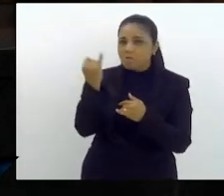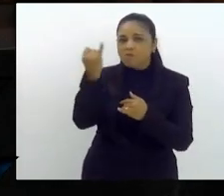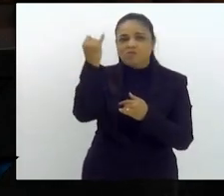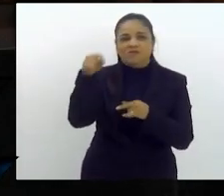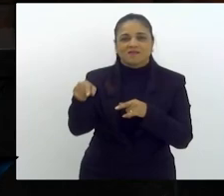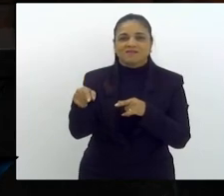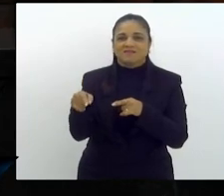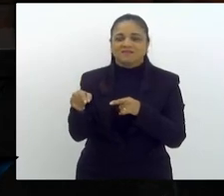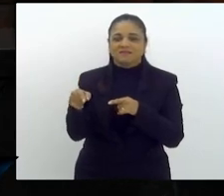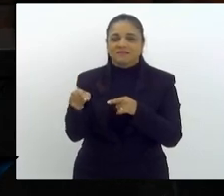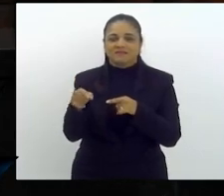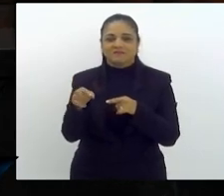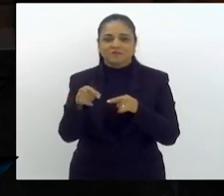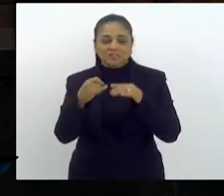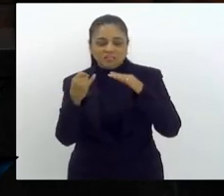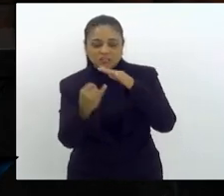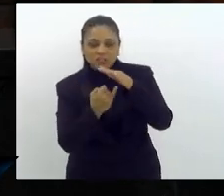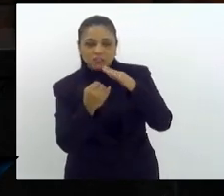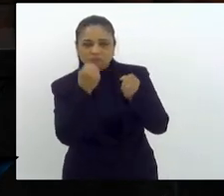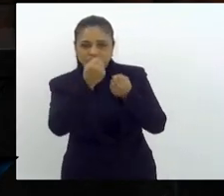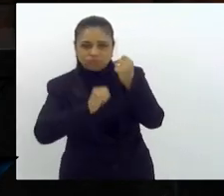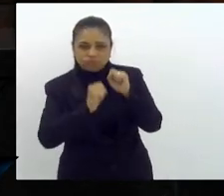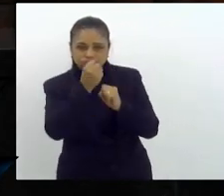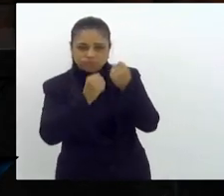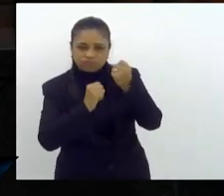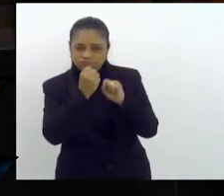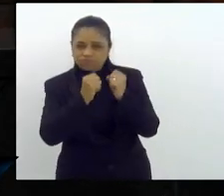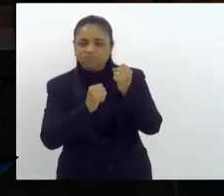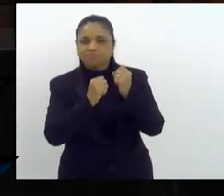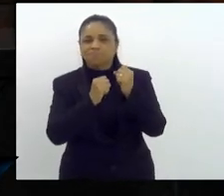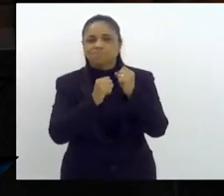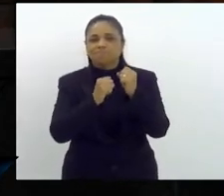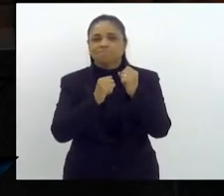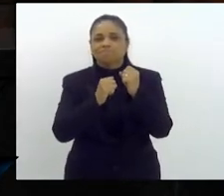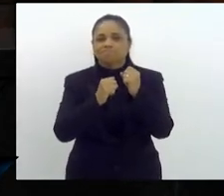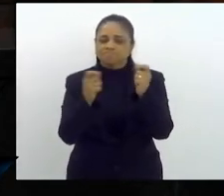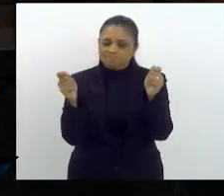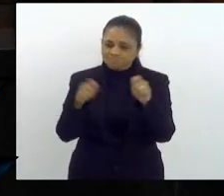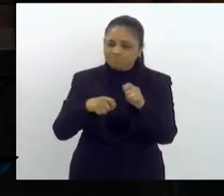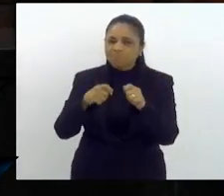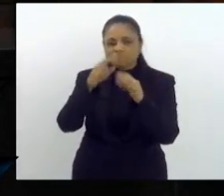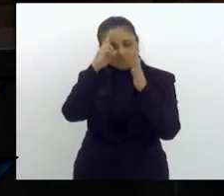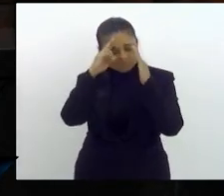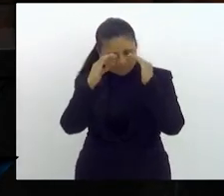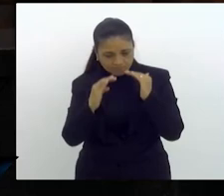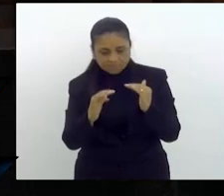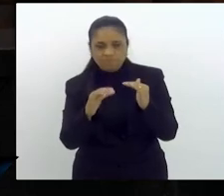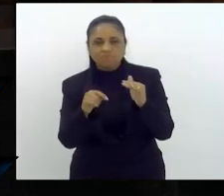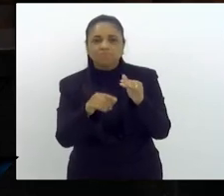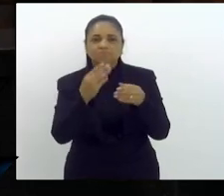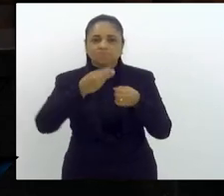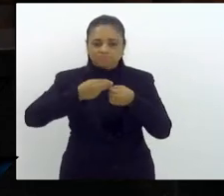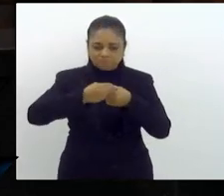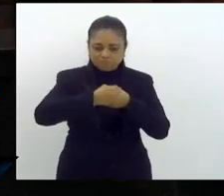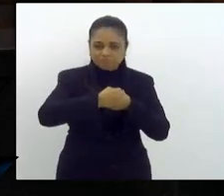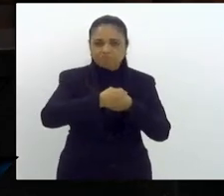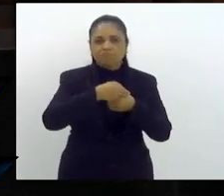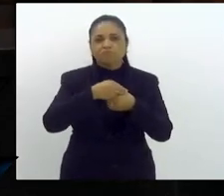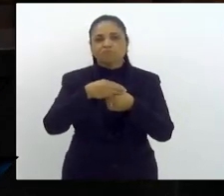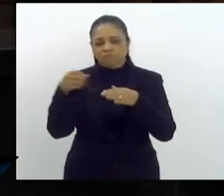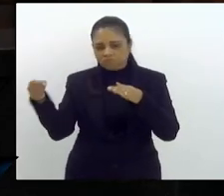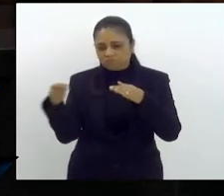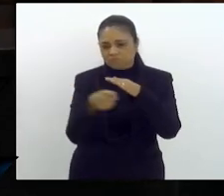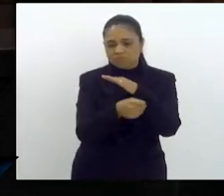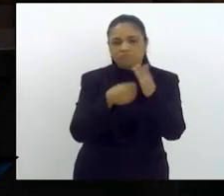ter indústrias que sejam sustentáveis e que é ao mesmo tempo respeitem a dinâmica do interior Jeane emprego e renda